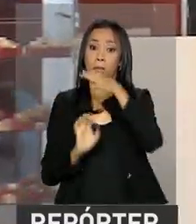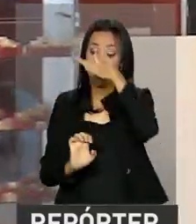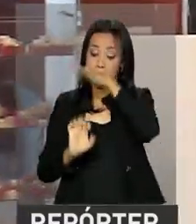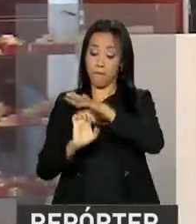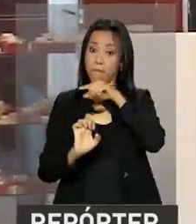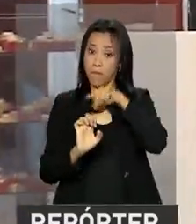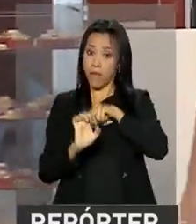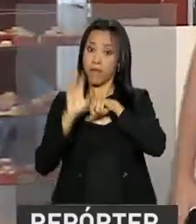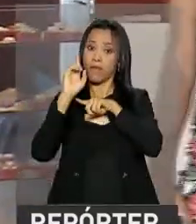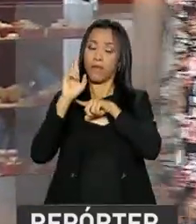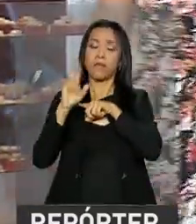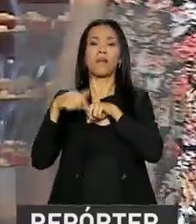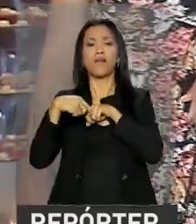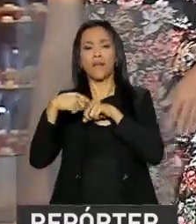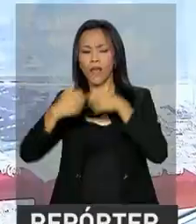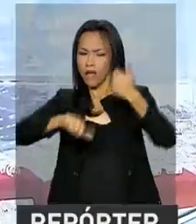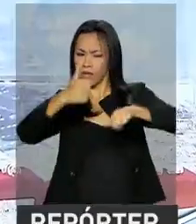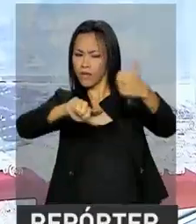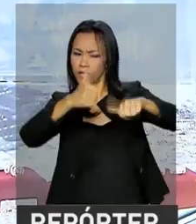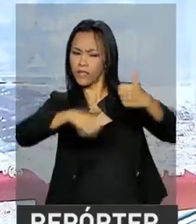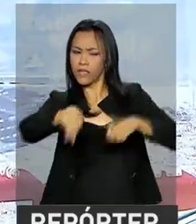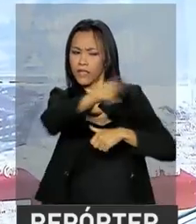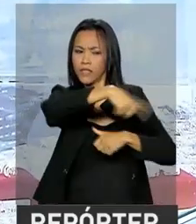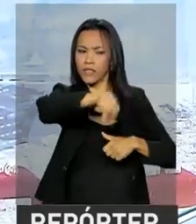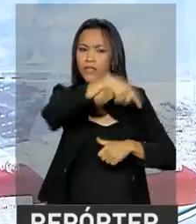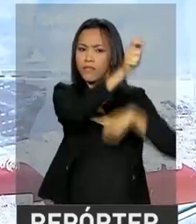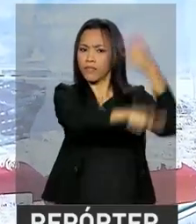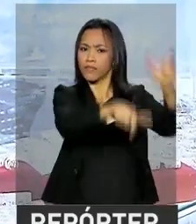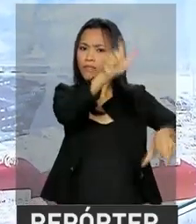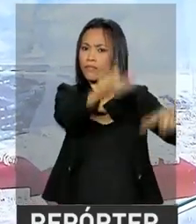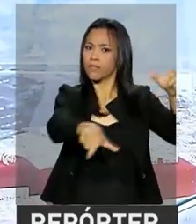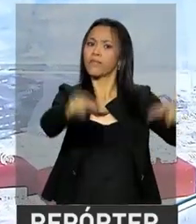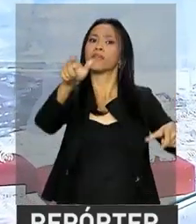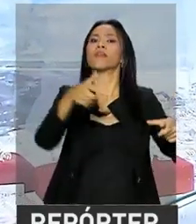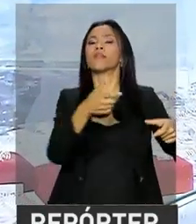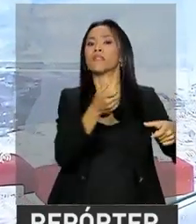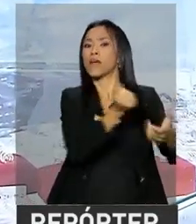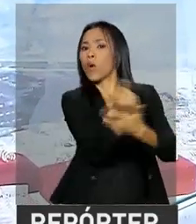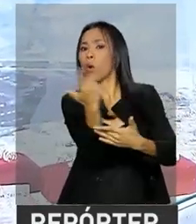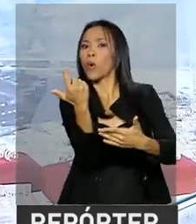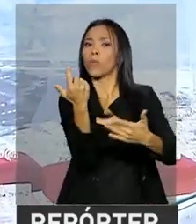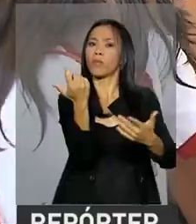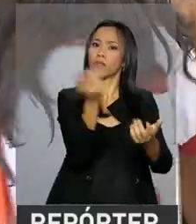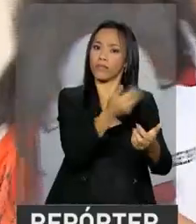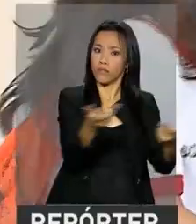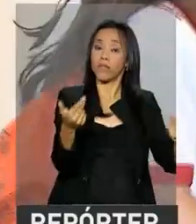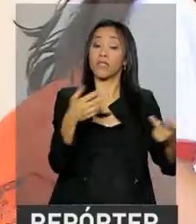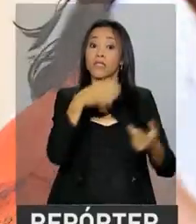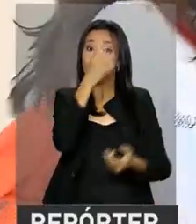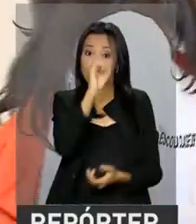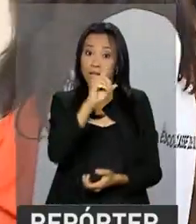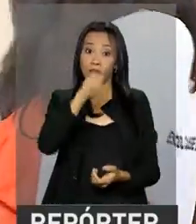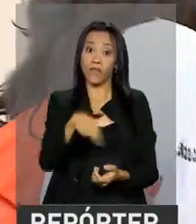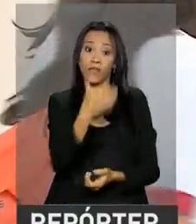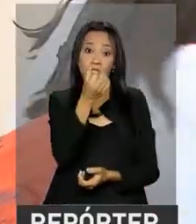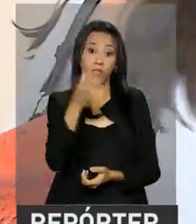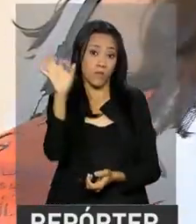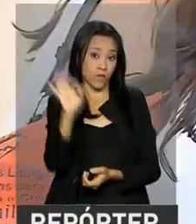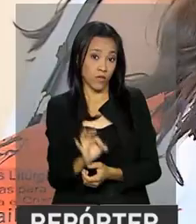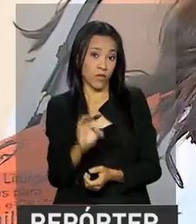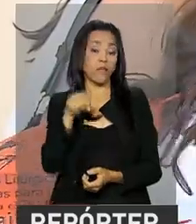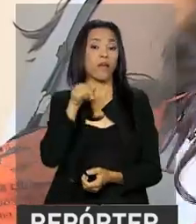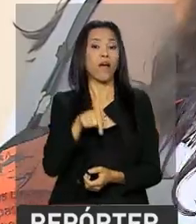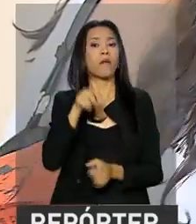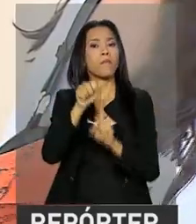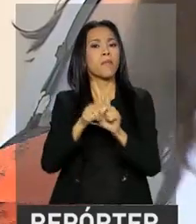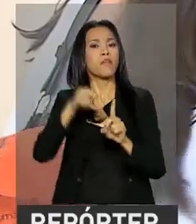avalia o crédito dos consumidores, ocorreu um aumento de 0,6% na atividade comercial em